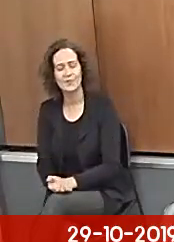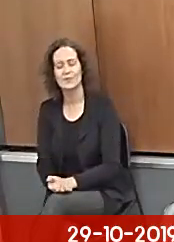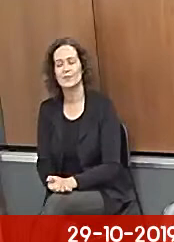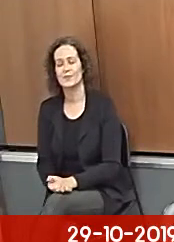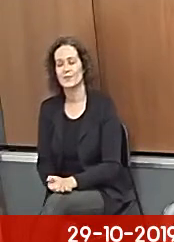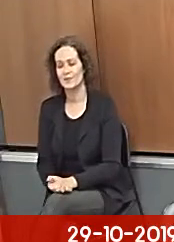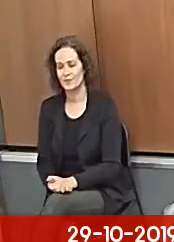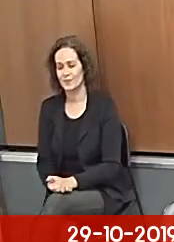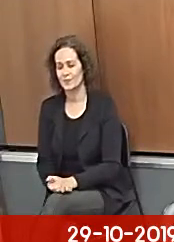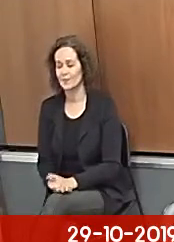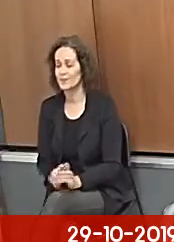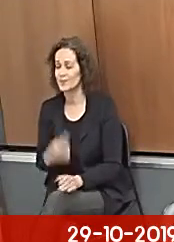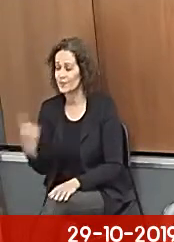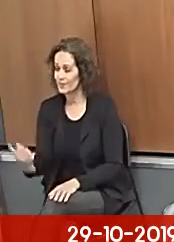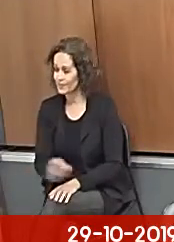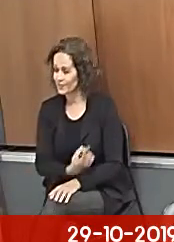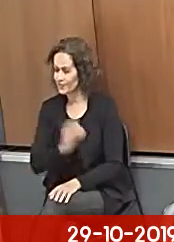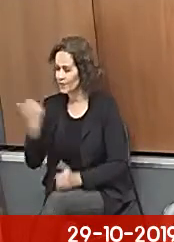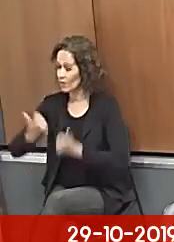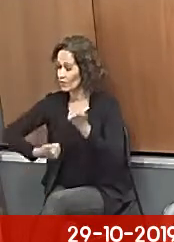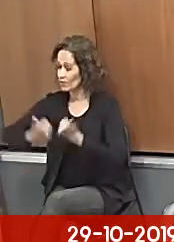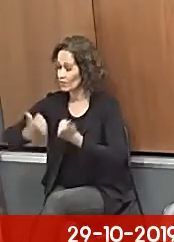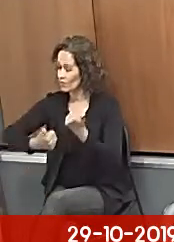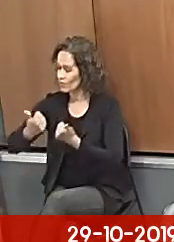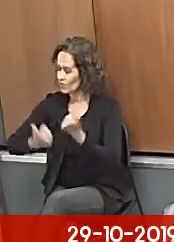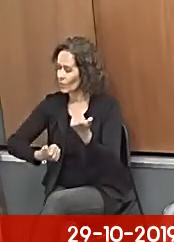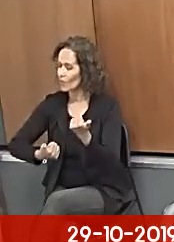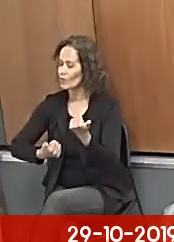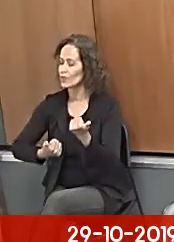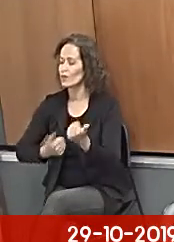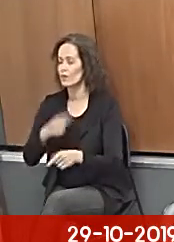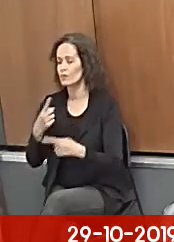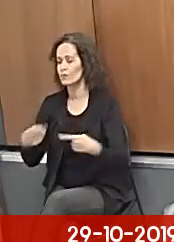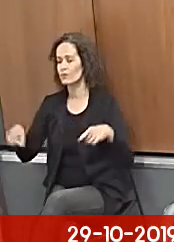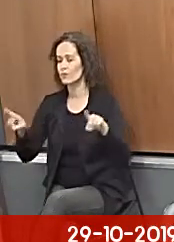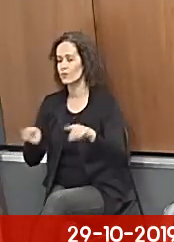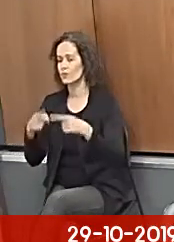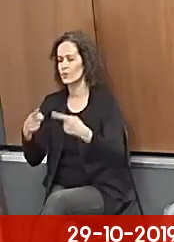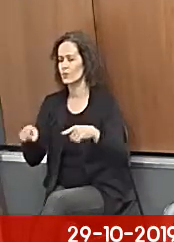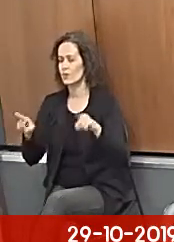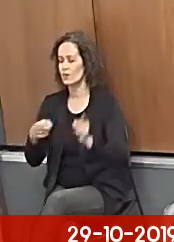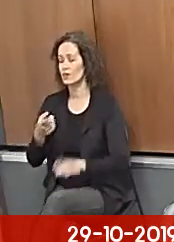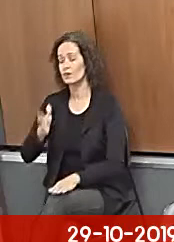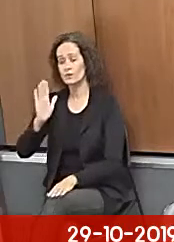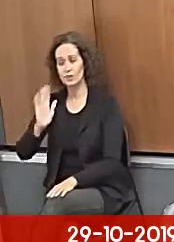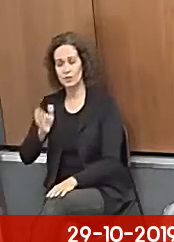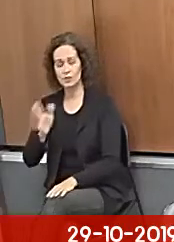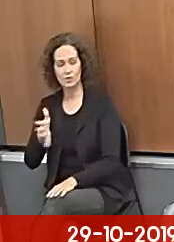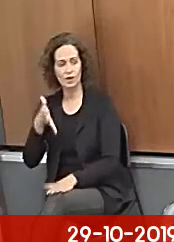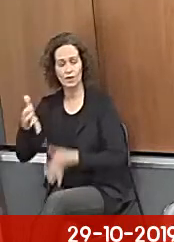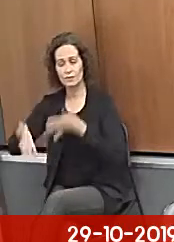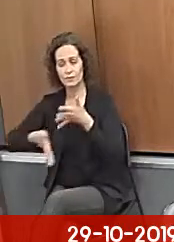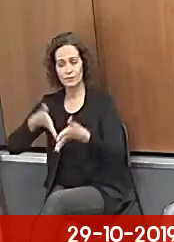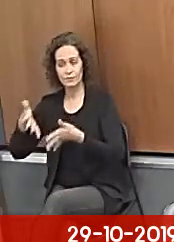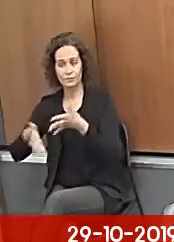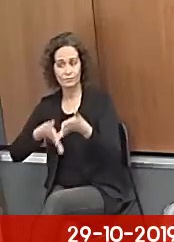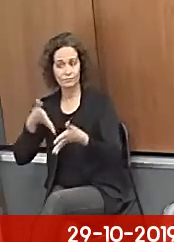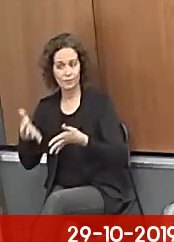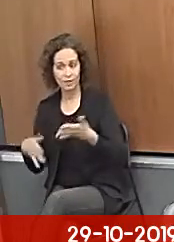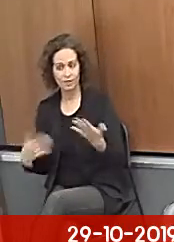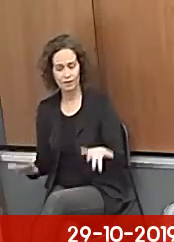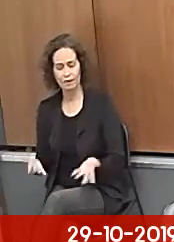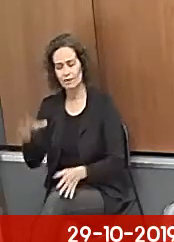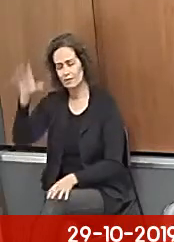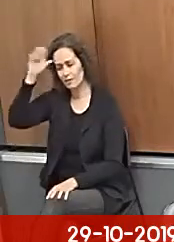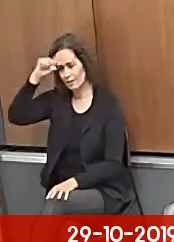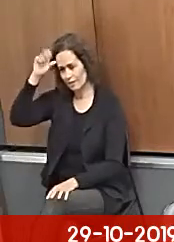Fazer no nosso jogo a passagem do hino, né? O hino já com a tradução. Então, assim, a gente vai aprendendo. Então,